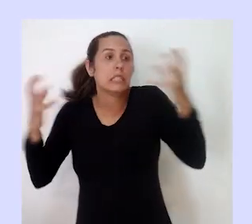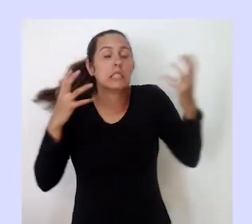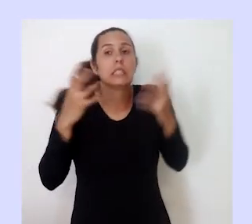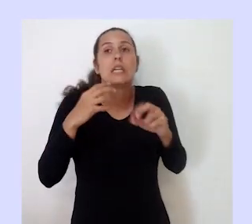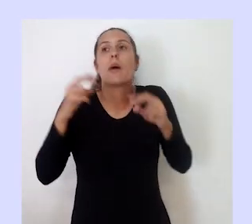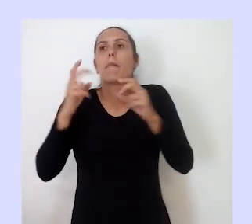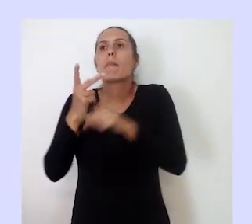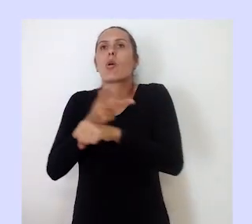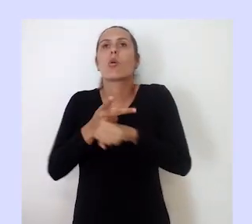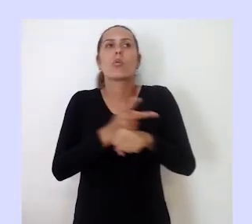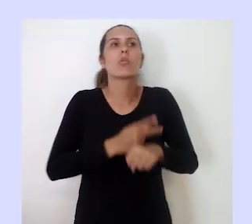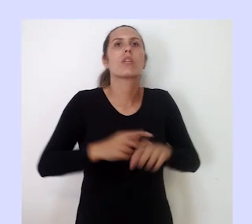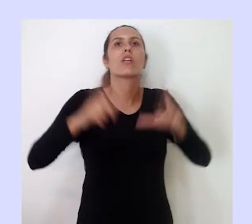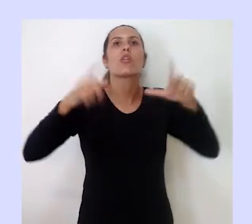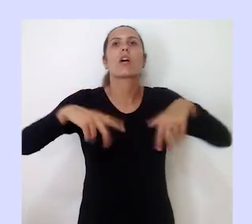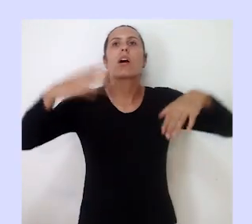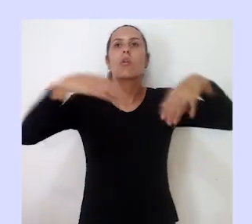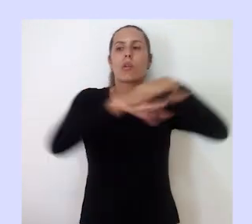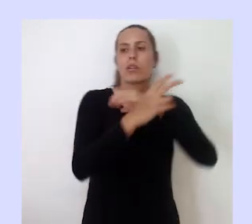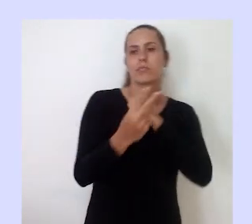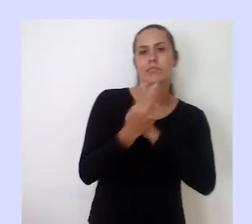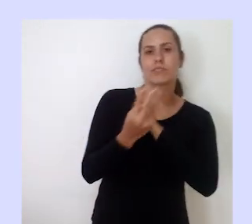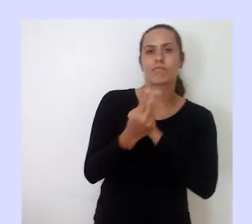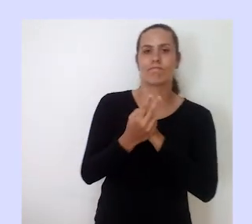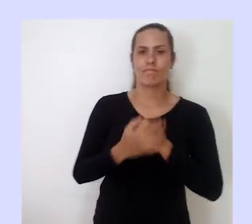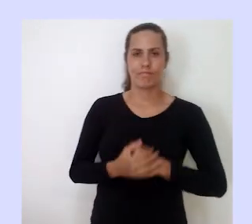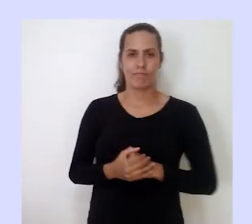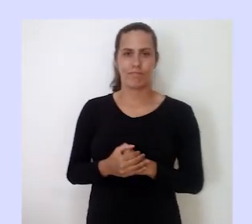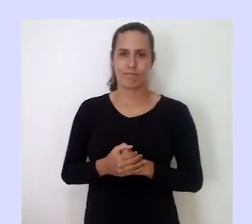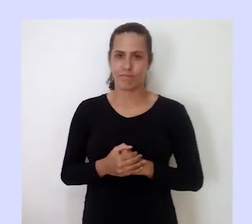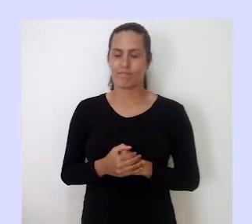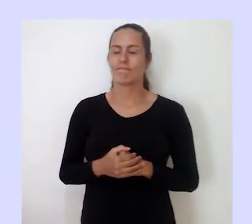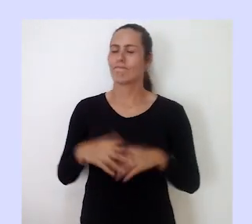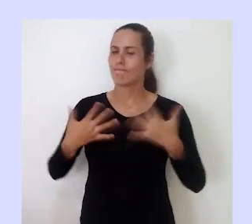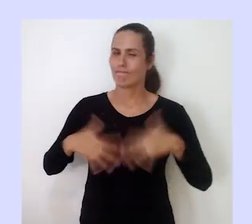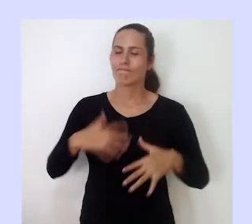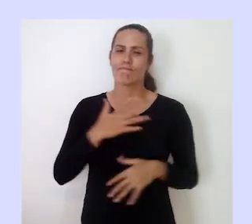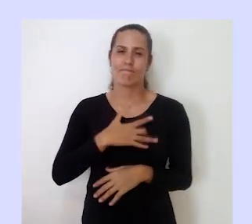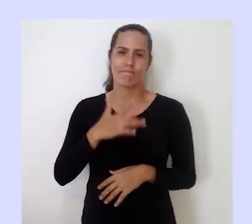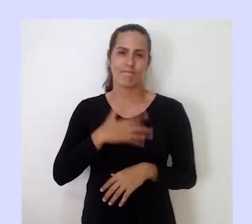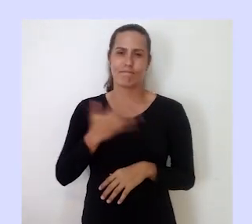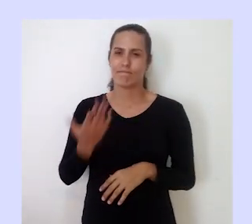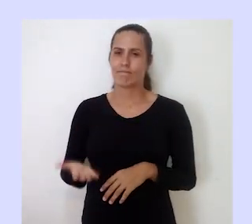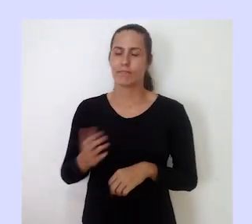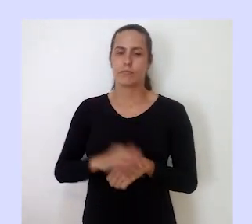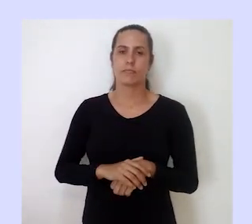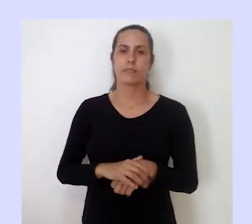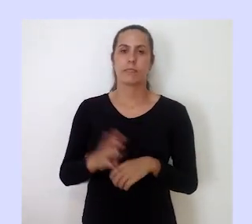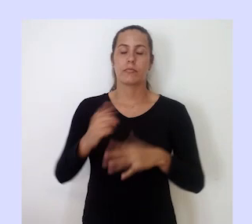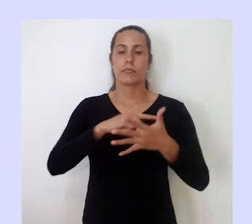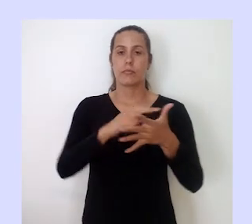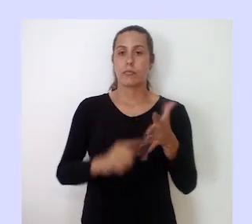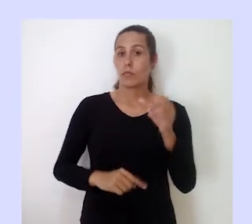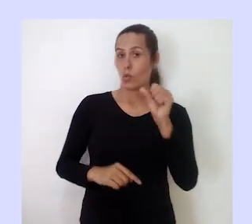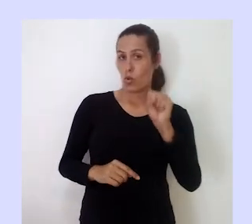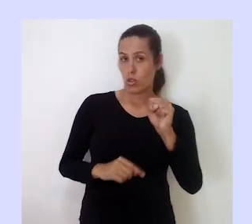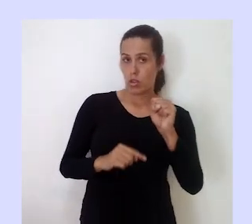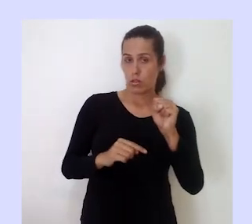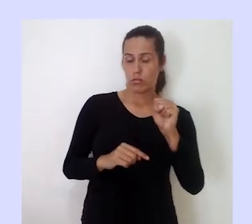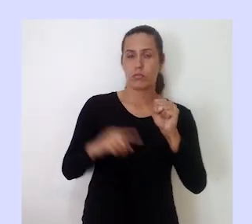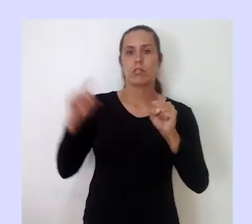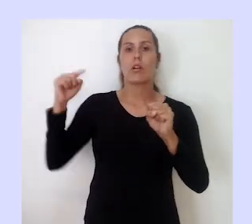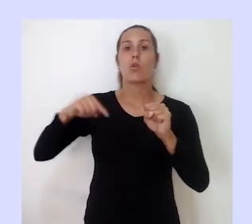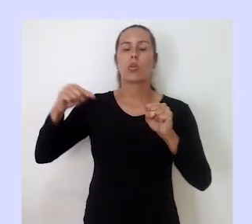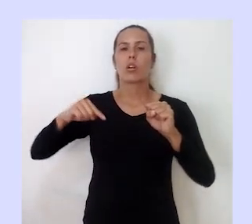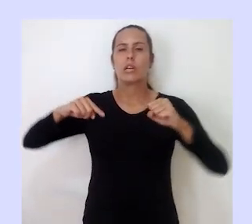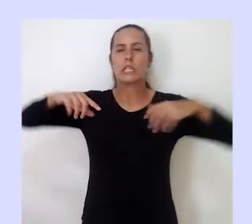fogo. Ok? O 8º fenômeno natural são as tempestades. O nome